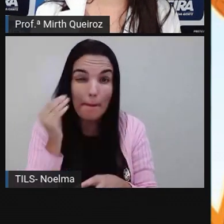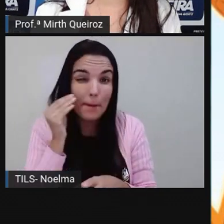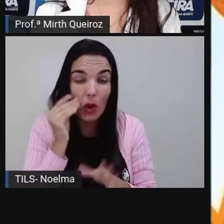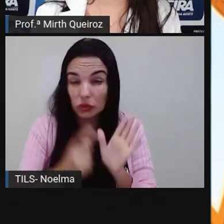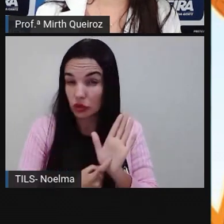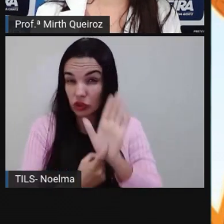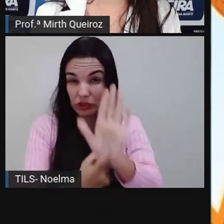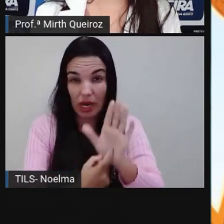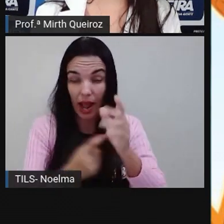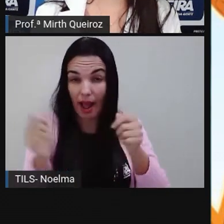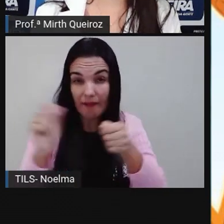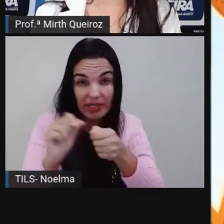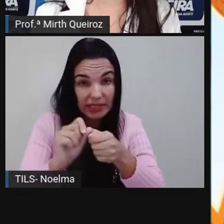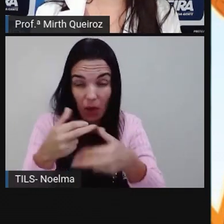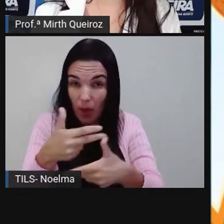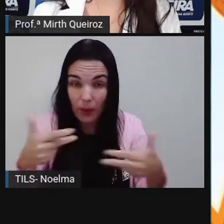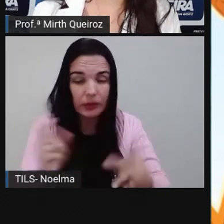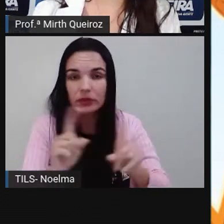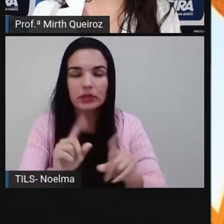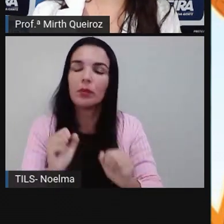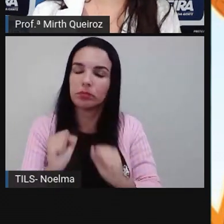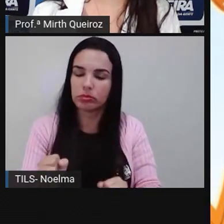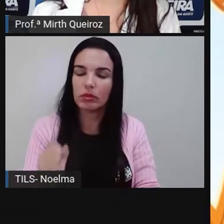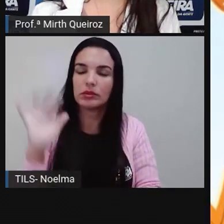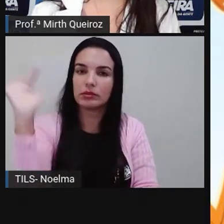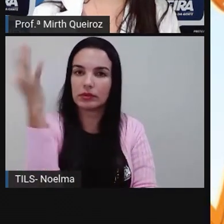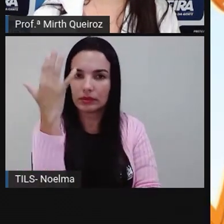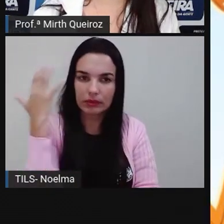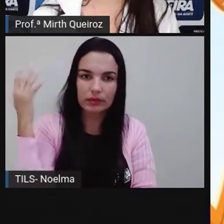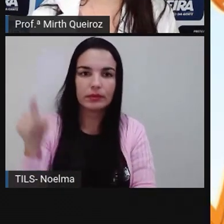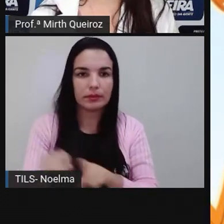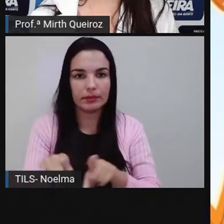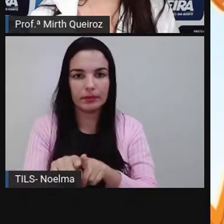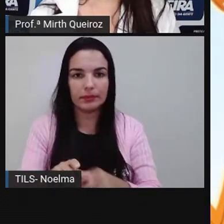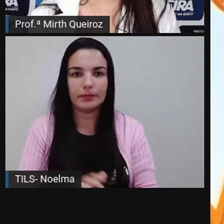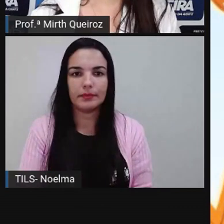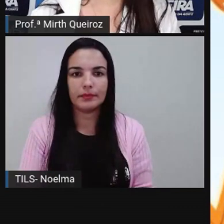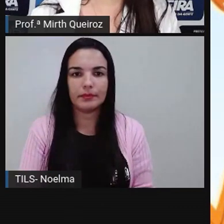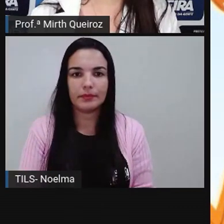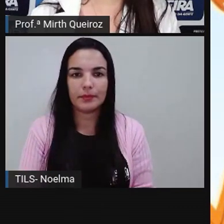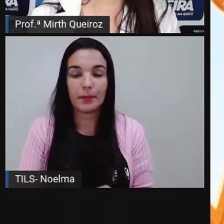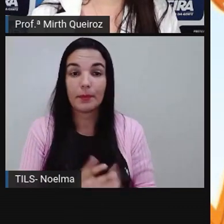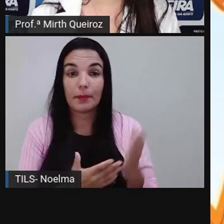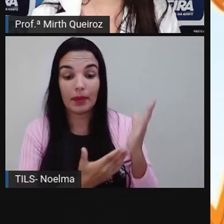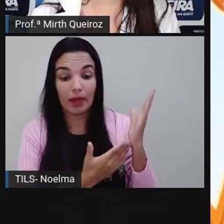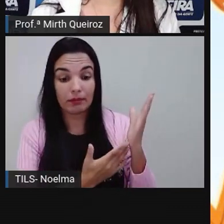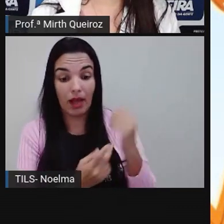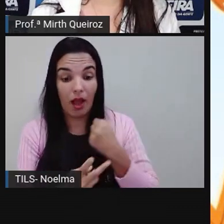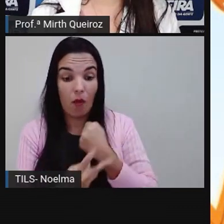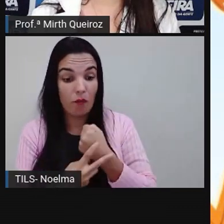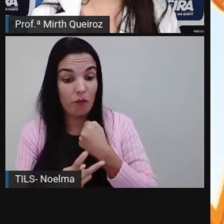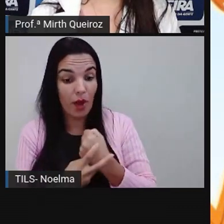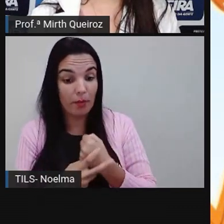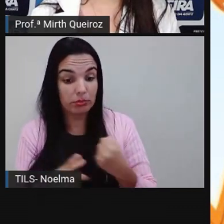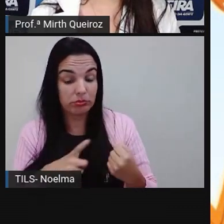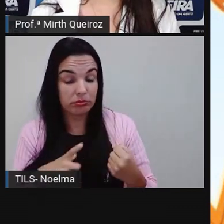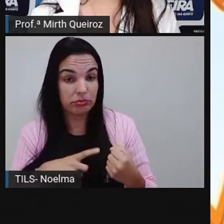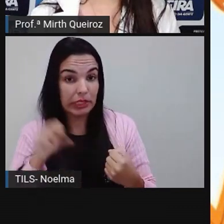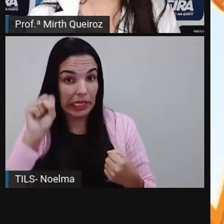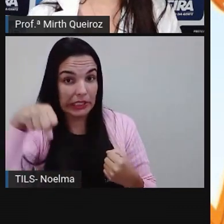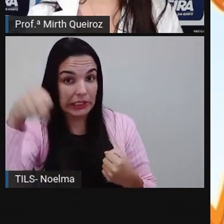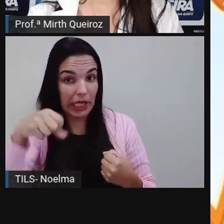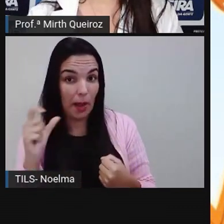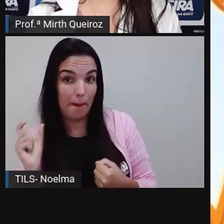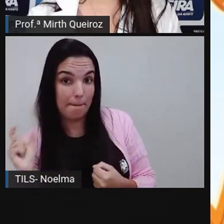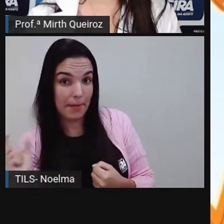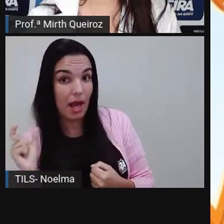Pode indicar ação, estado, fenômeno da natureza. Os verbos, eles são palavras,